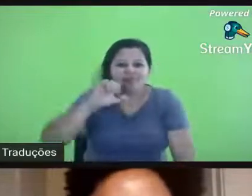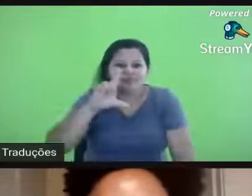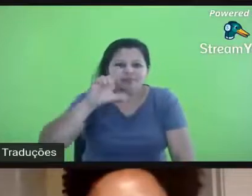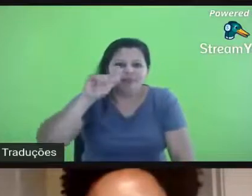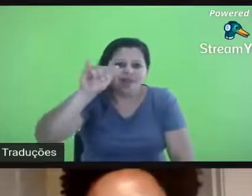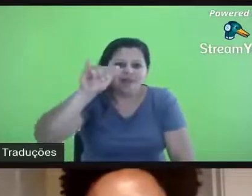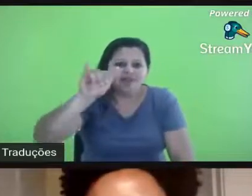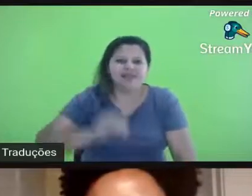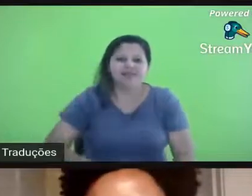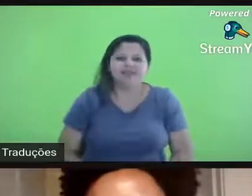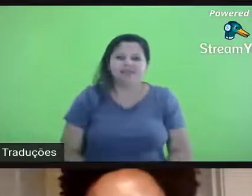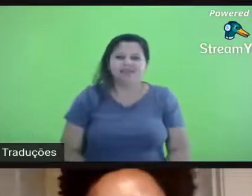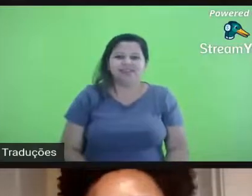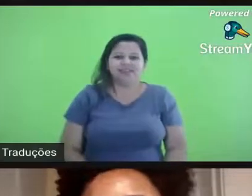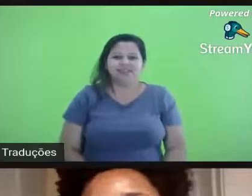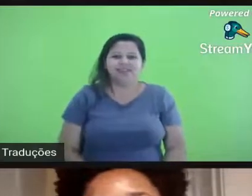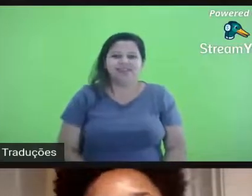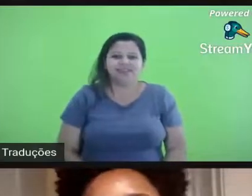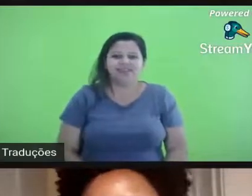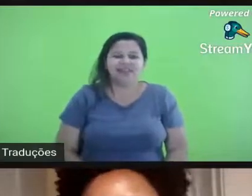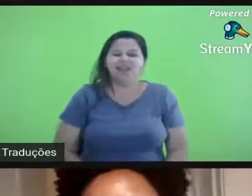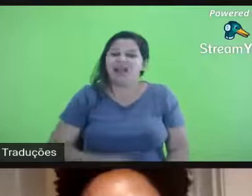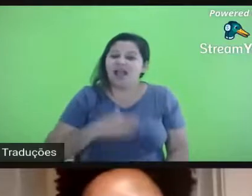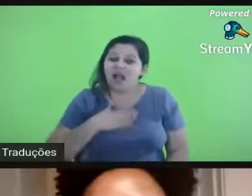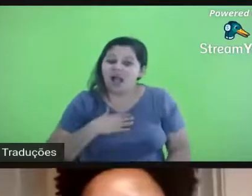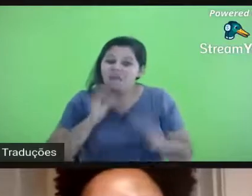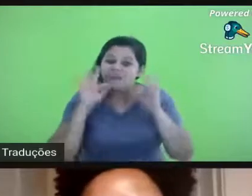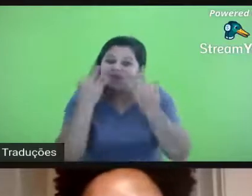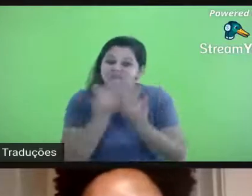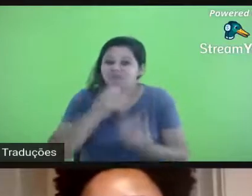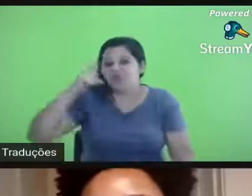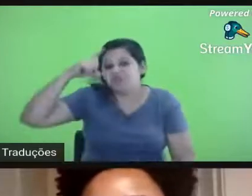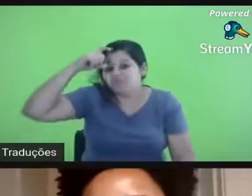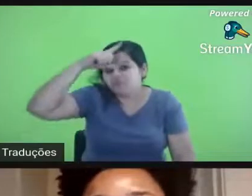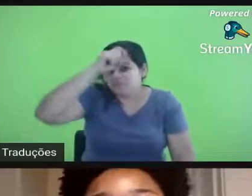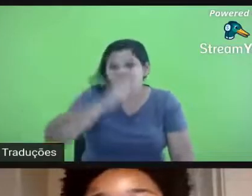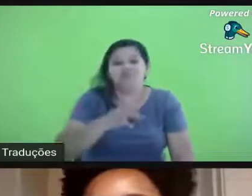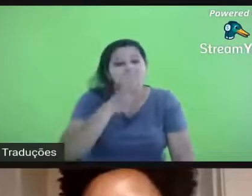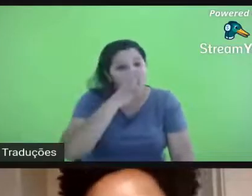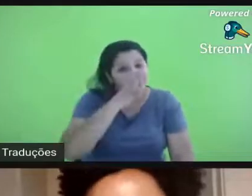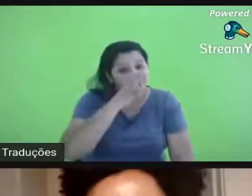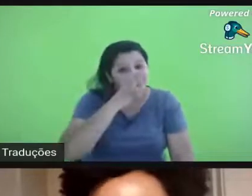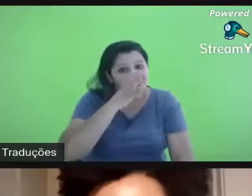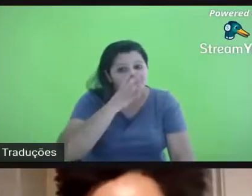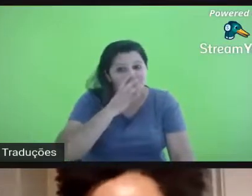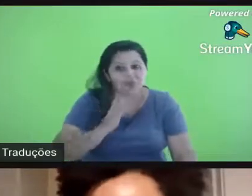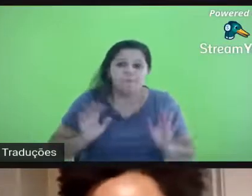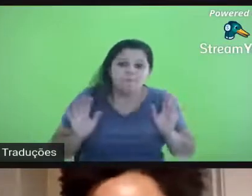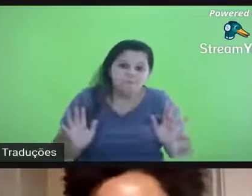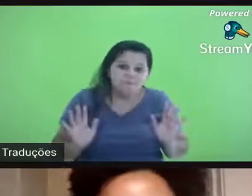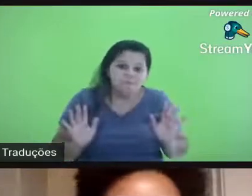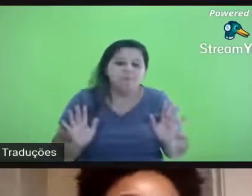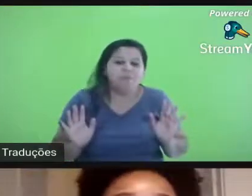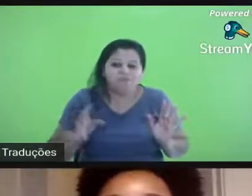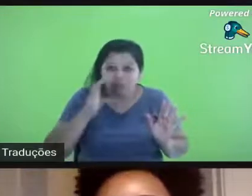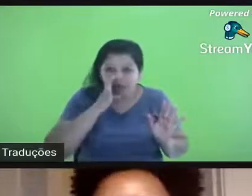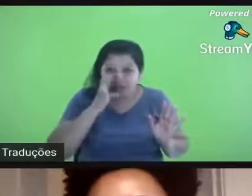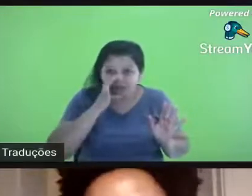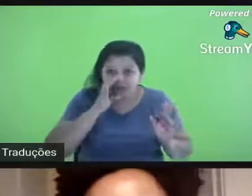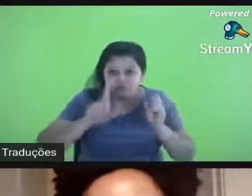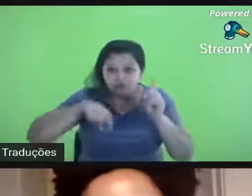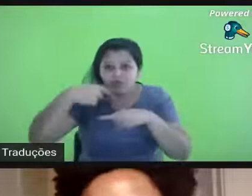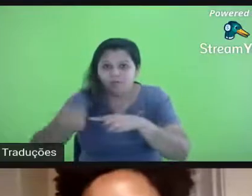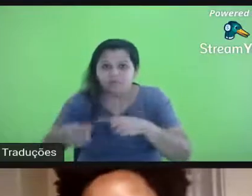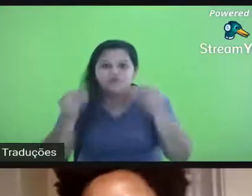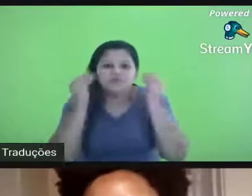beijo para a família da Emily. dessa A minha, pandemia. eu acho difícil. Não sei se está Estou assistindo, mas se com vier assistir depois,